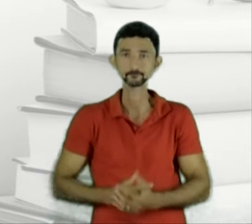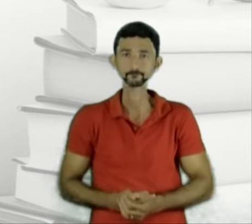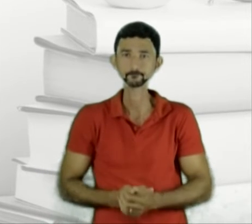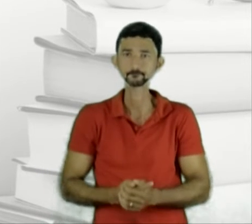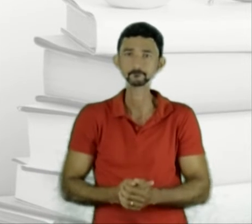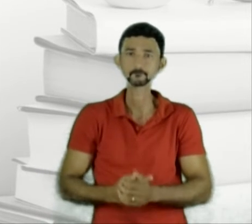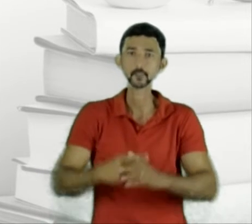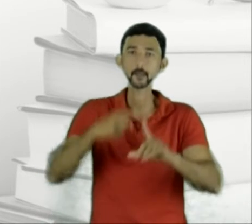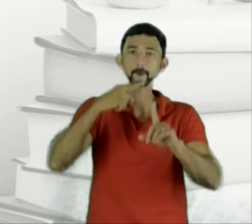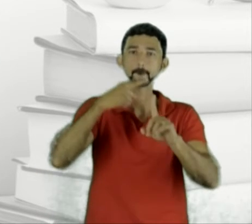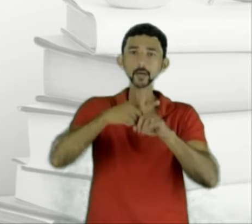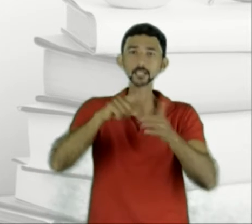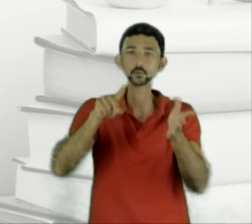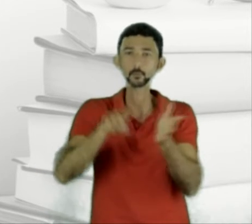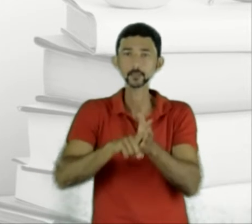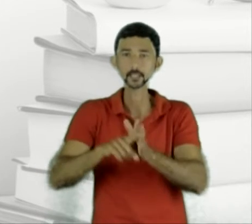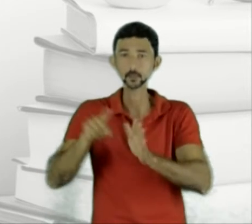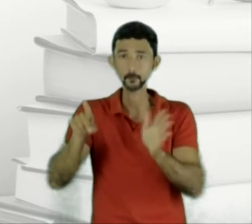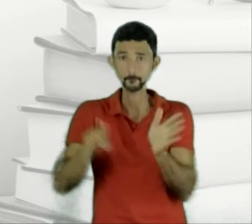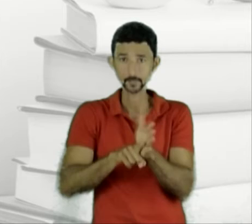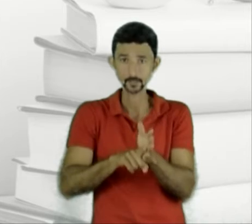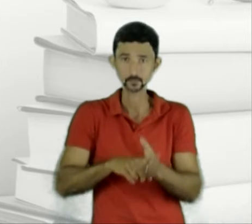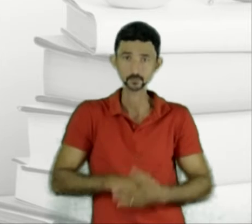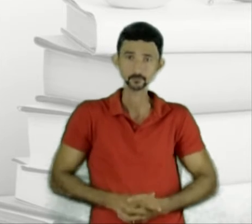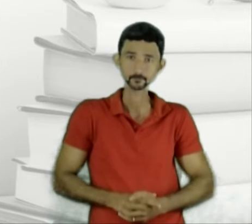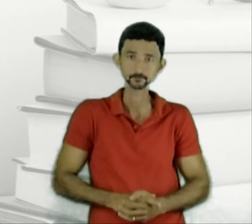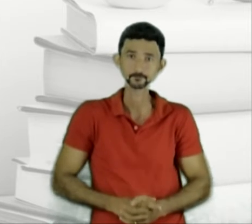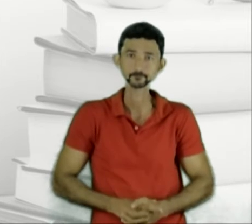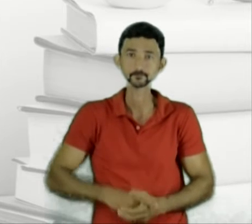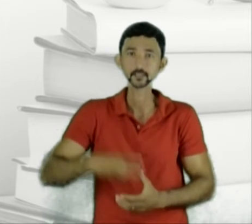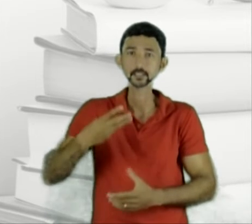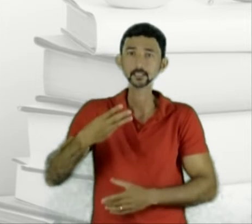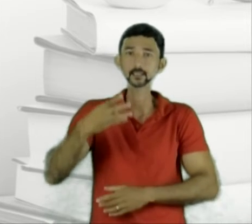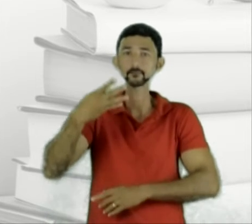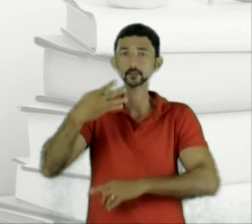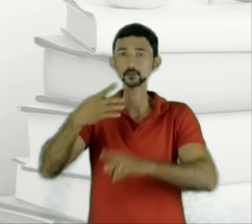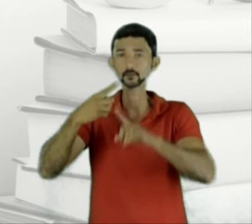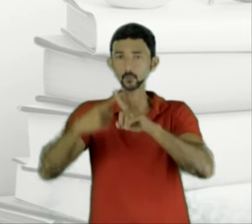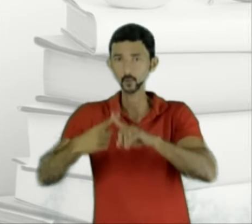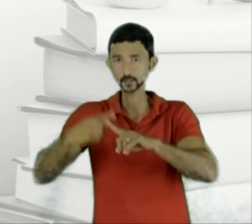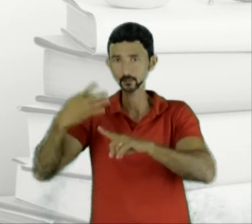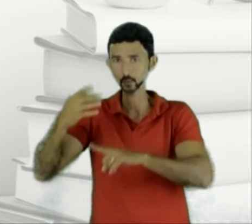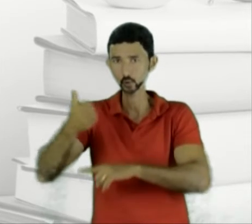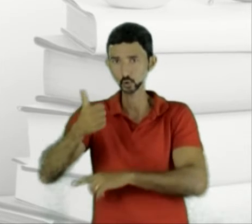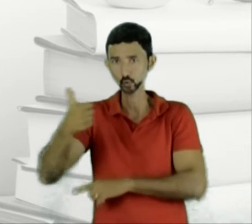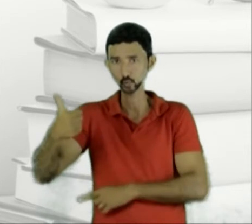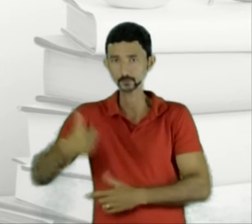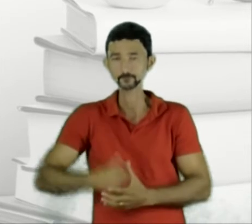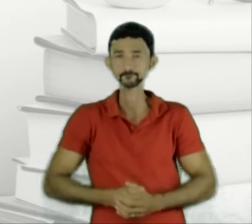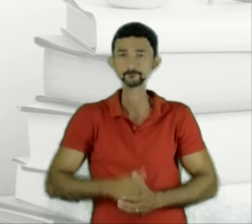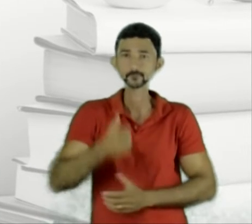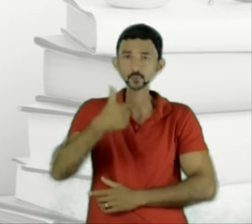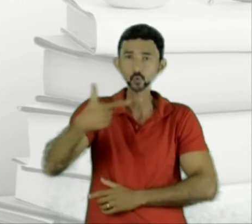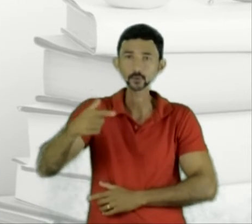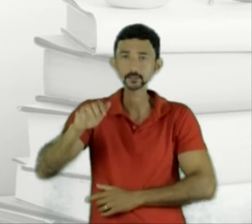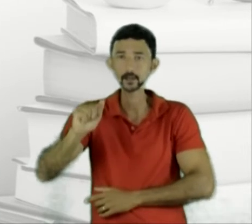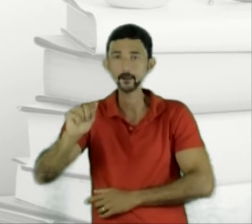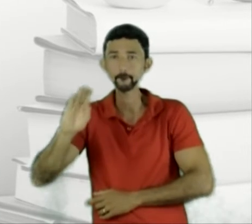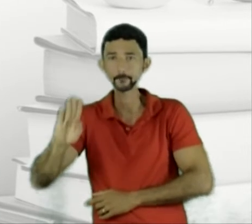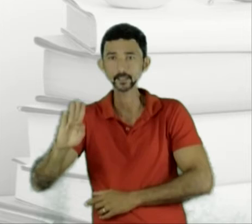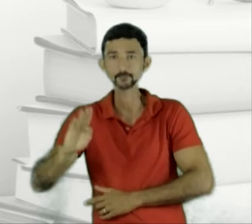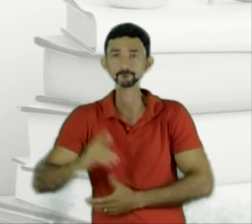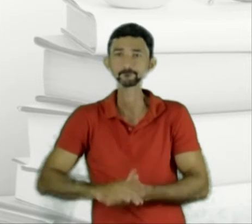com menos dá menos. 3 vezes 4 dá 12. Certo? A vezes b.